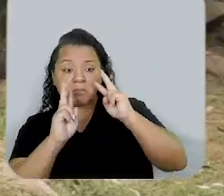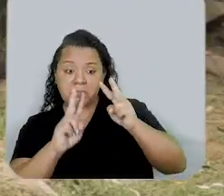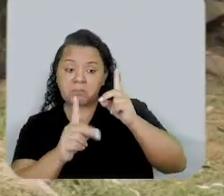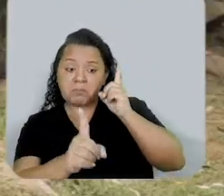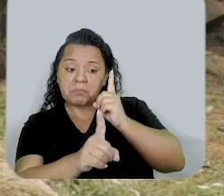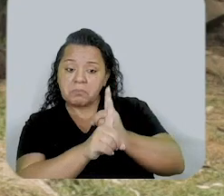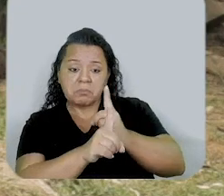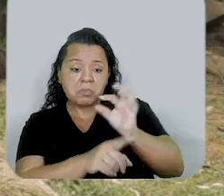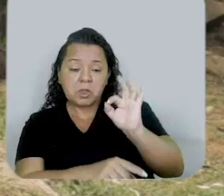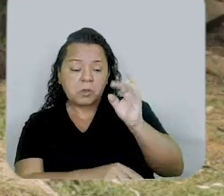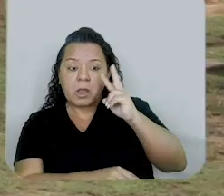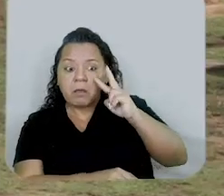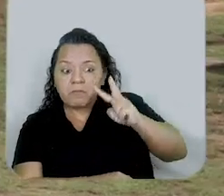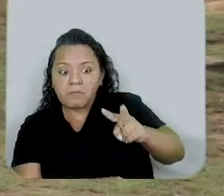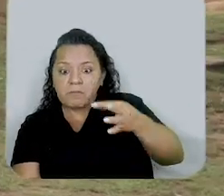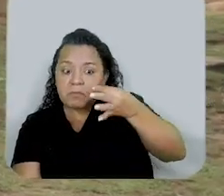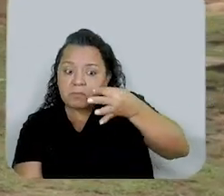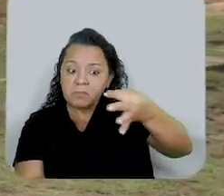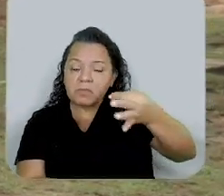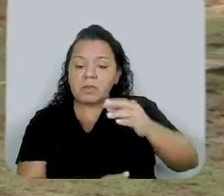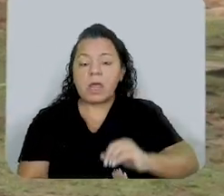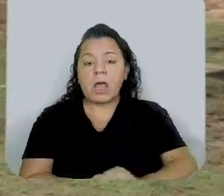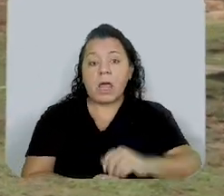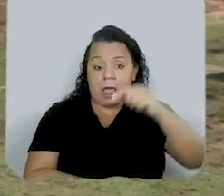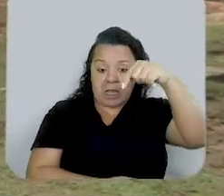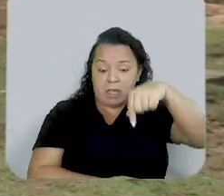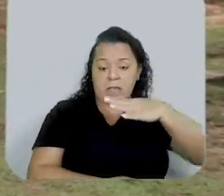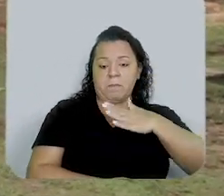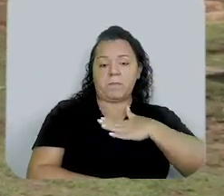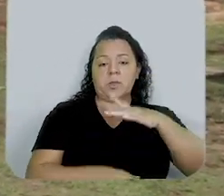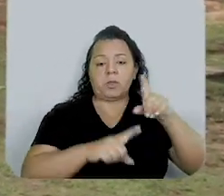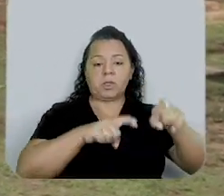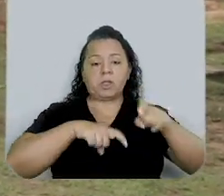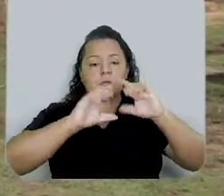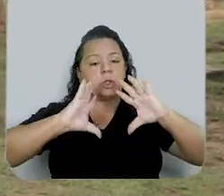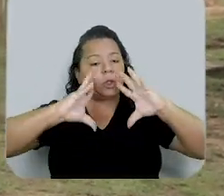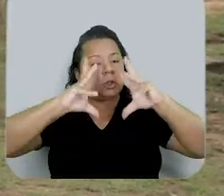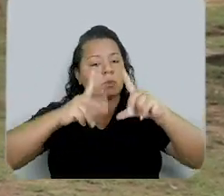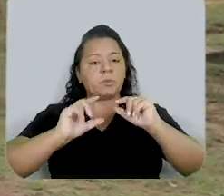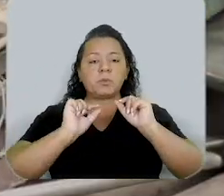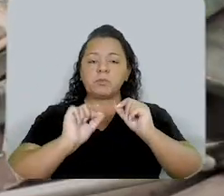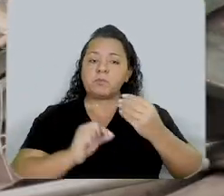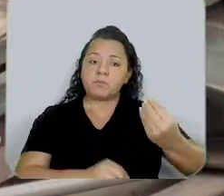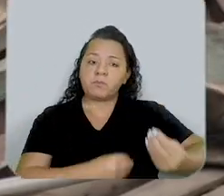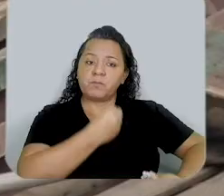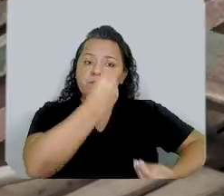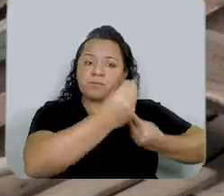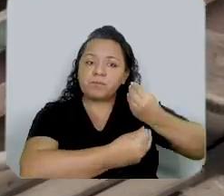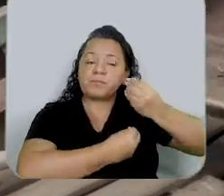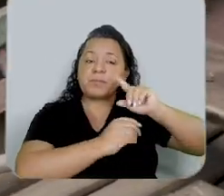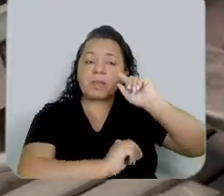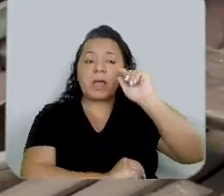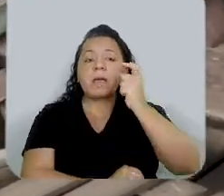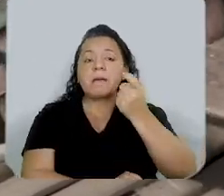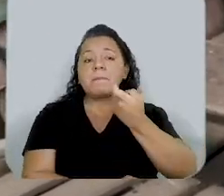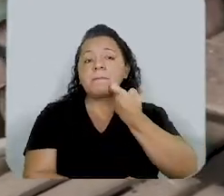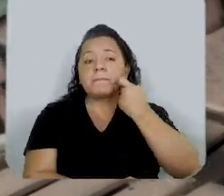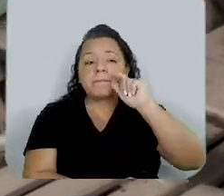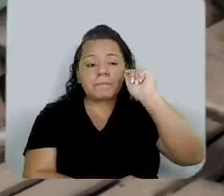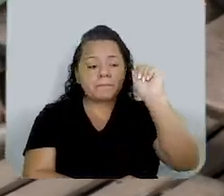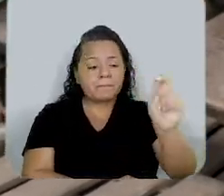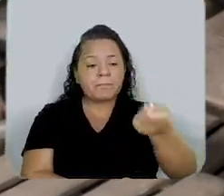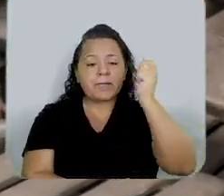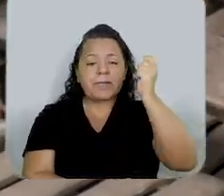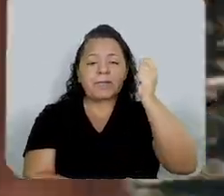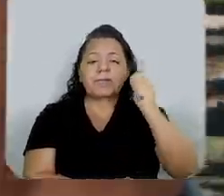da pesca mesmo, todo mundo aqui. Fora o outro que mora em Porto Velho, que o outro trabalha em salão, né? Só os